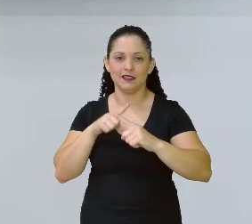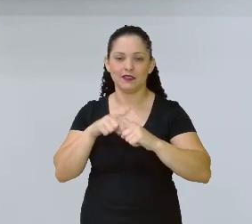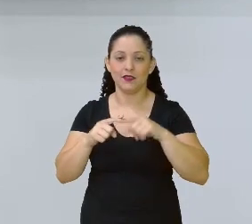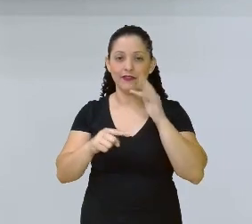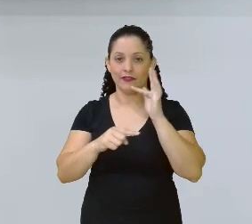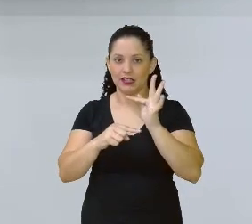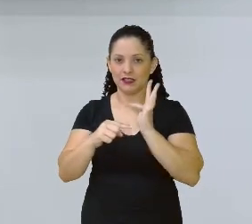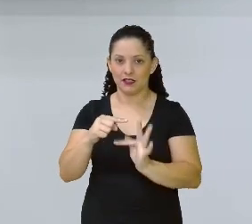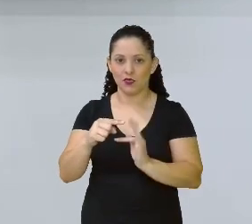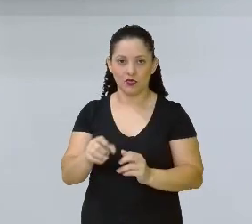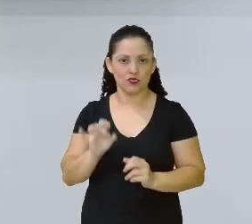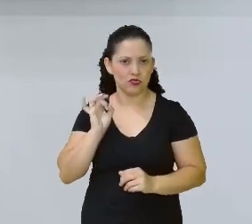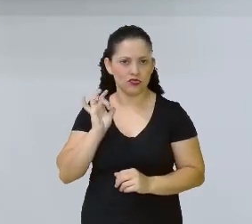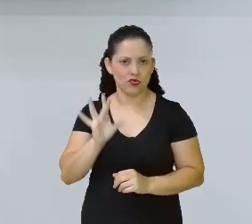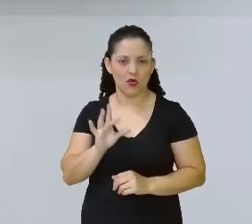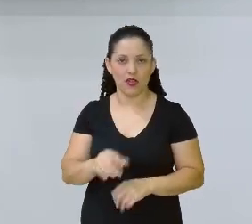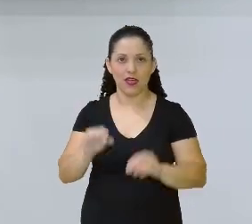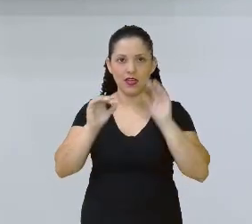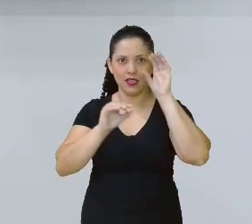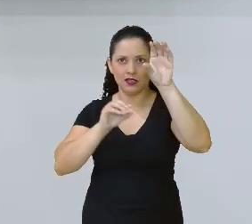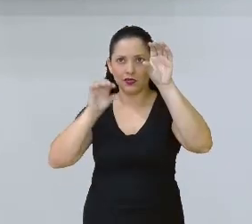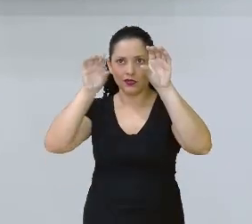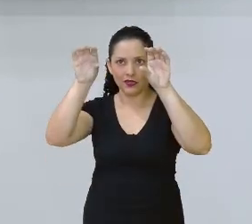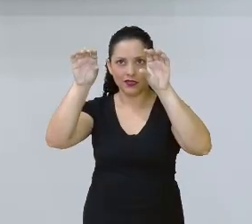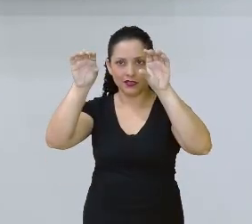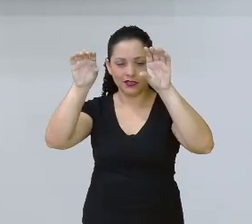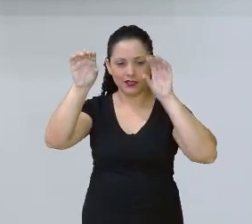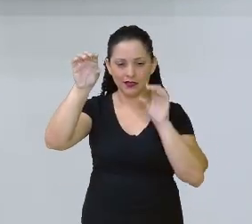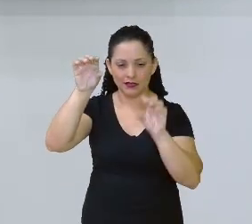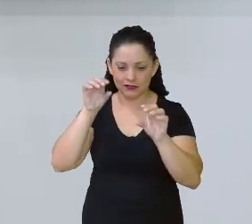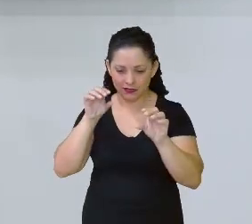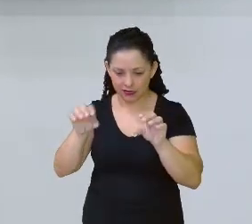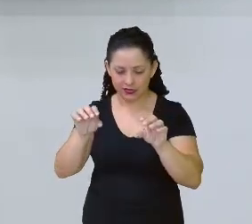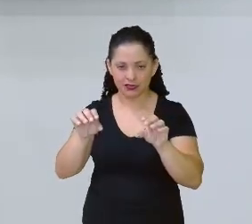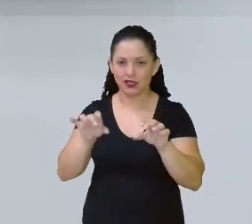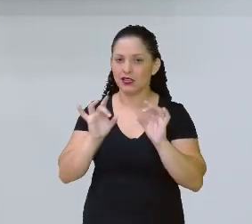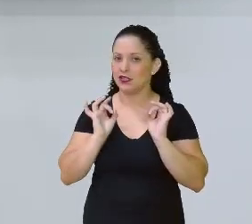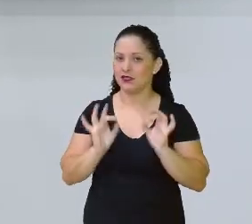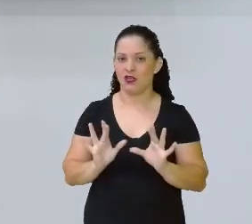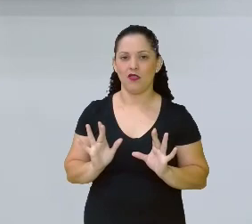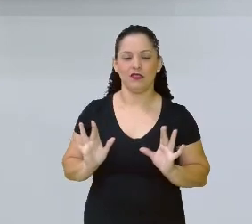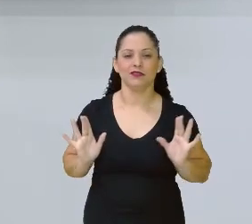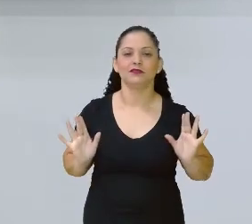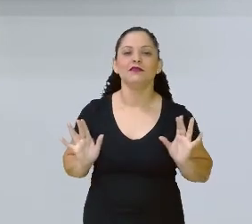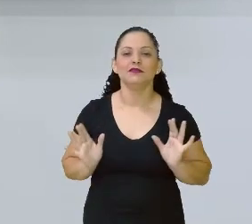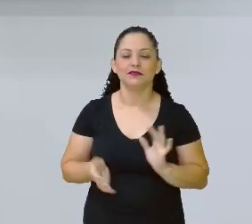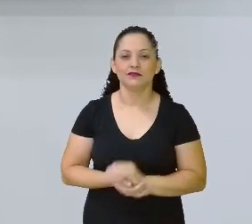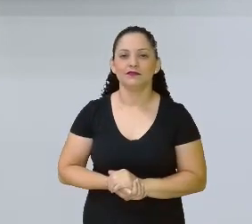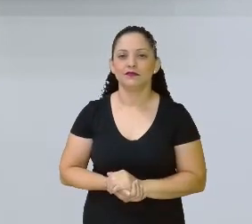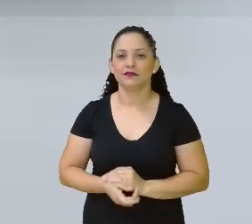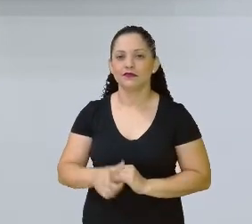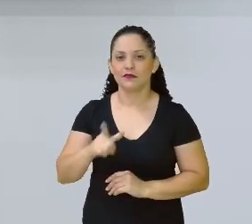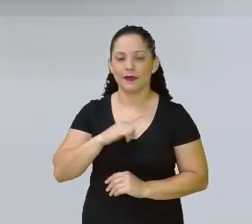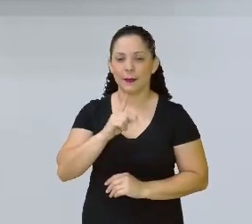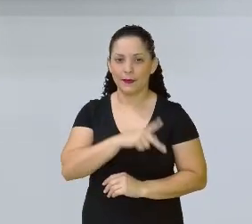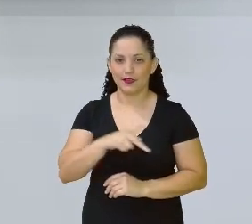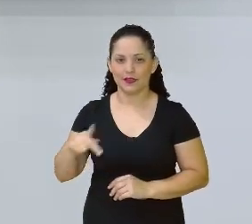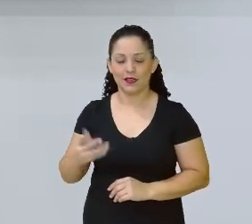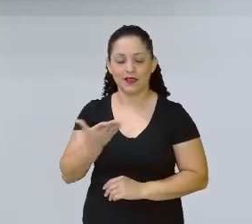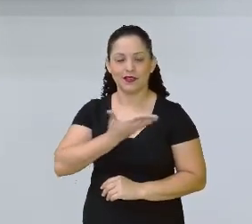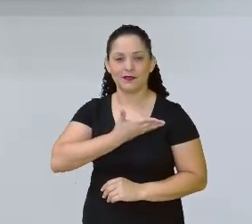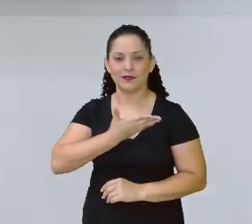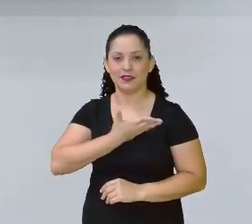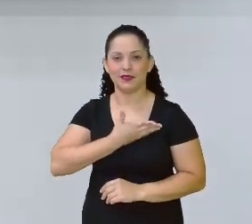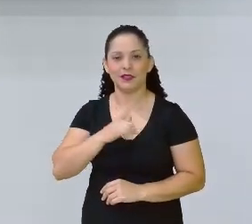fração, é isso aí. Multiplica cima com cima, baixo com baixo, certo? Então, tem um professor, um colega nosso, que ele